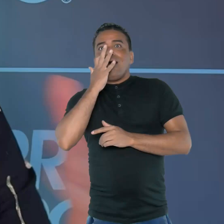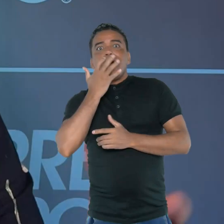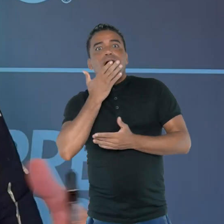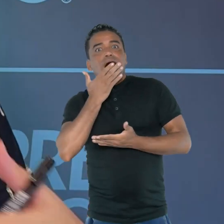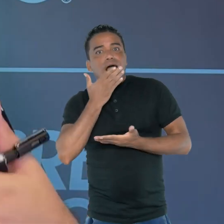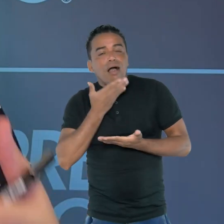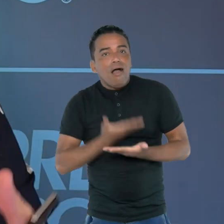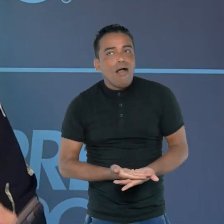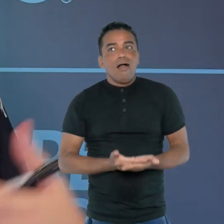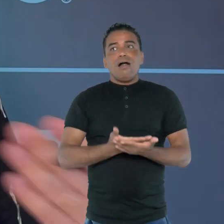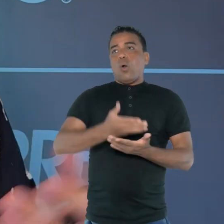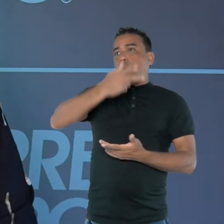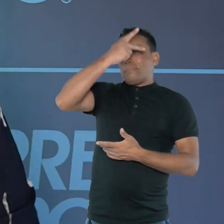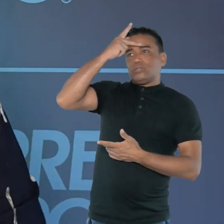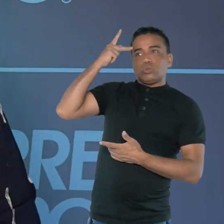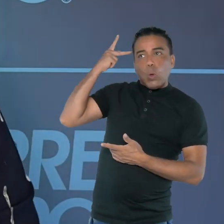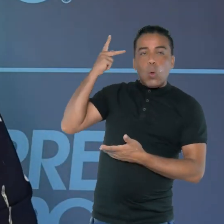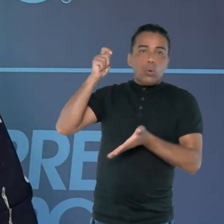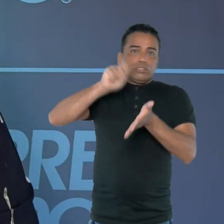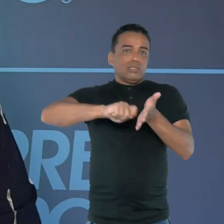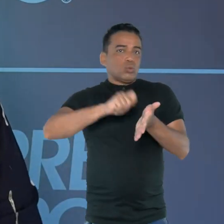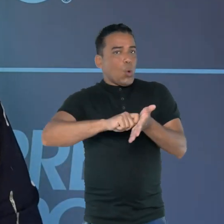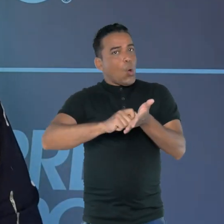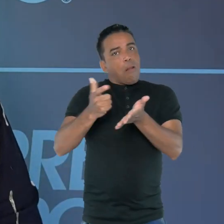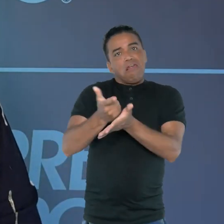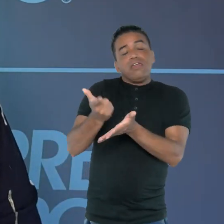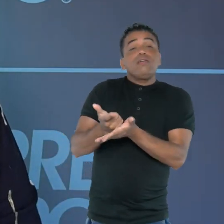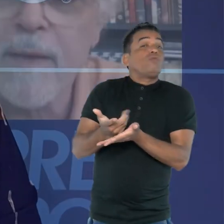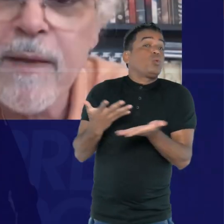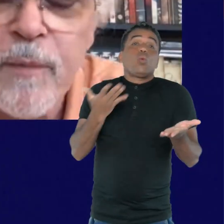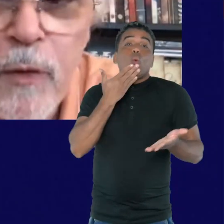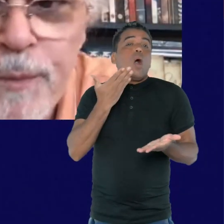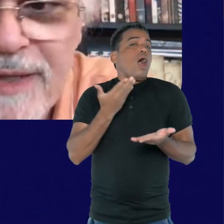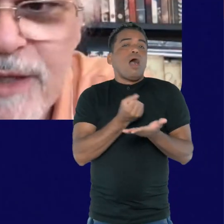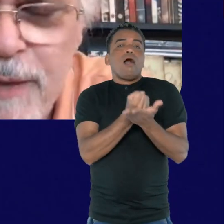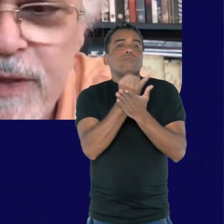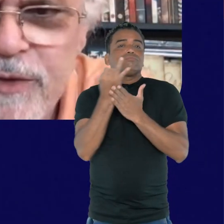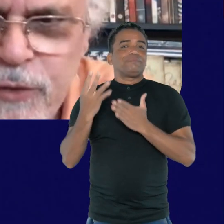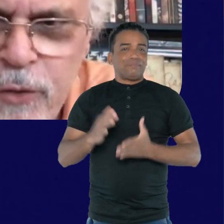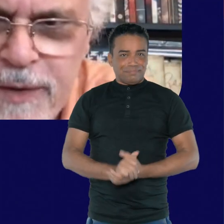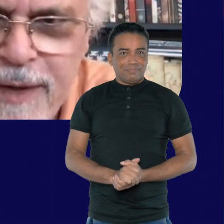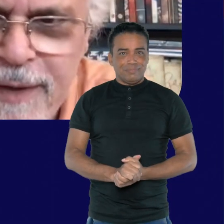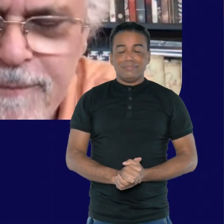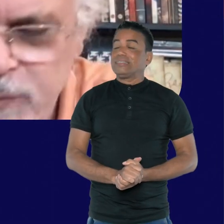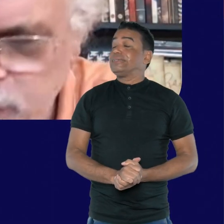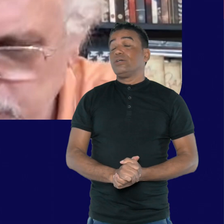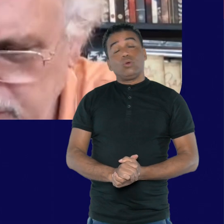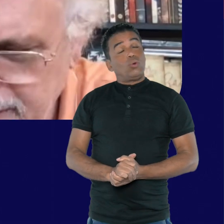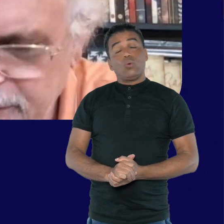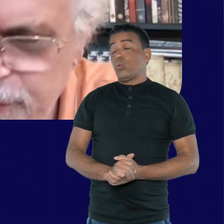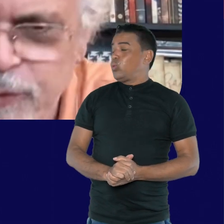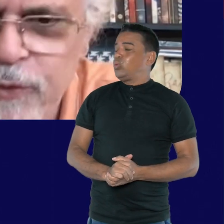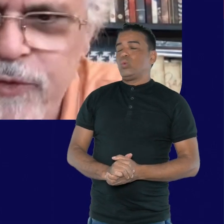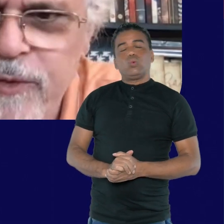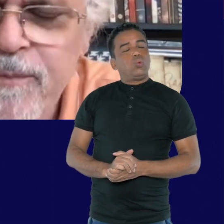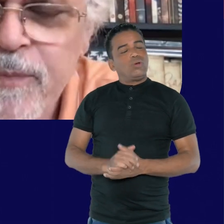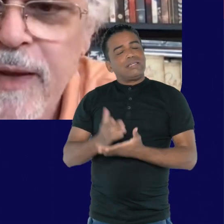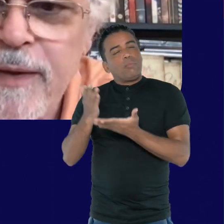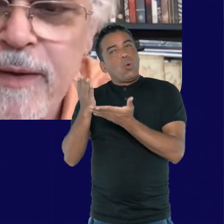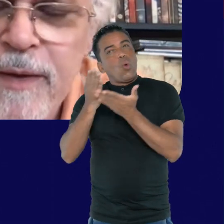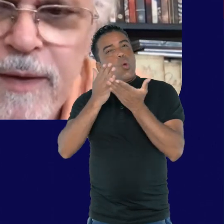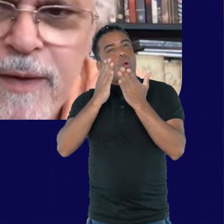vida? Livros ou autores, autoras? Bom, eu praticamente esgotei os